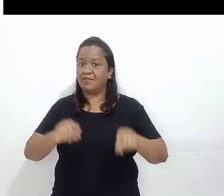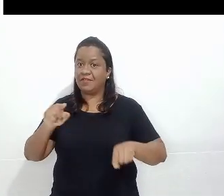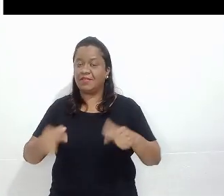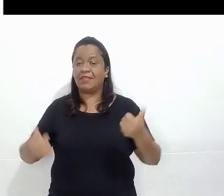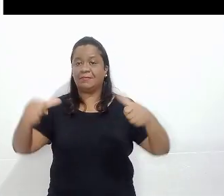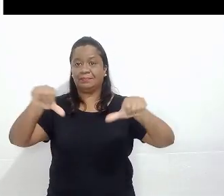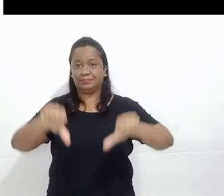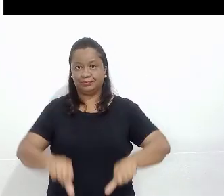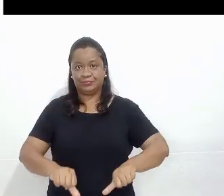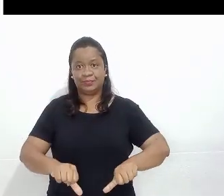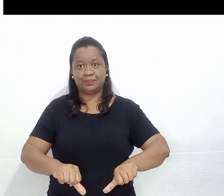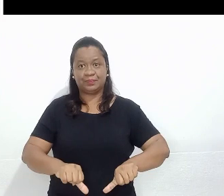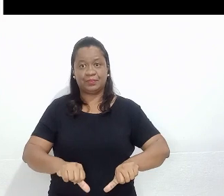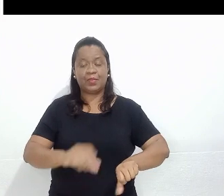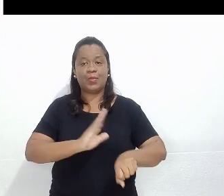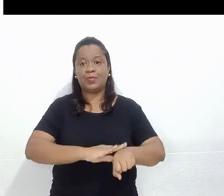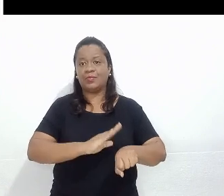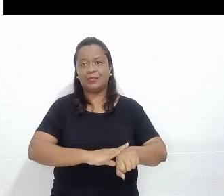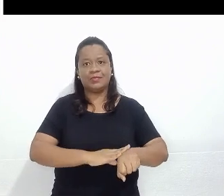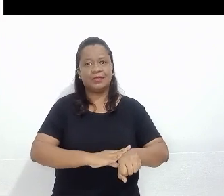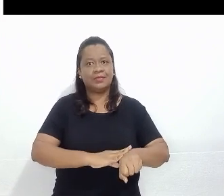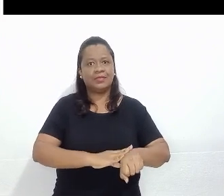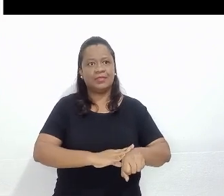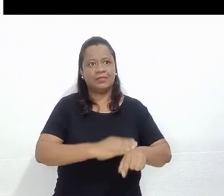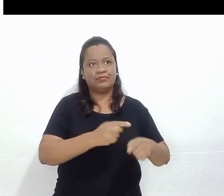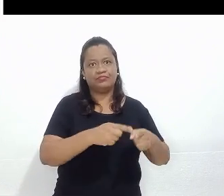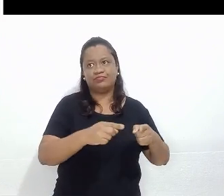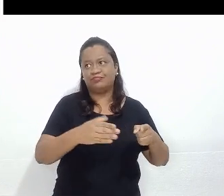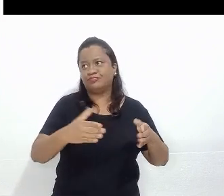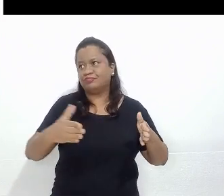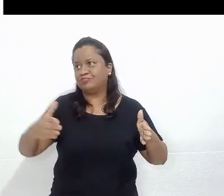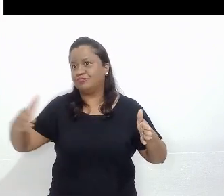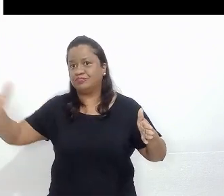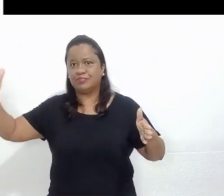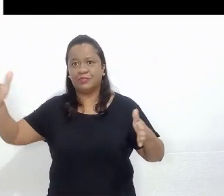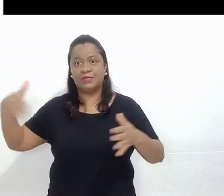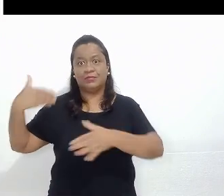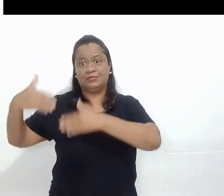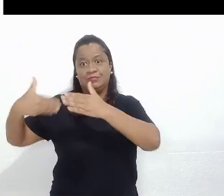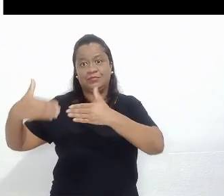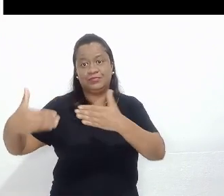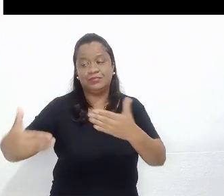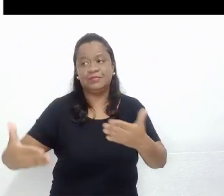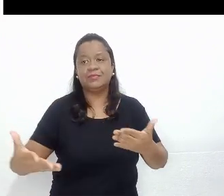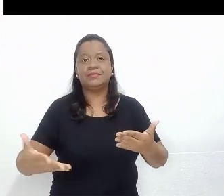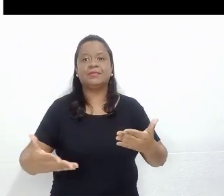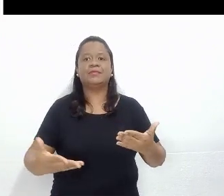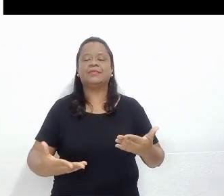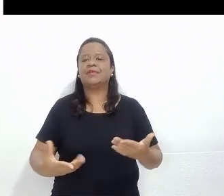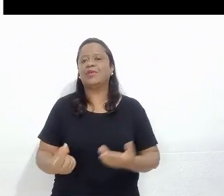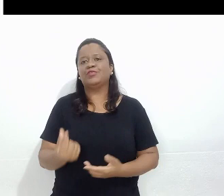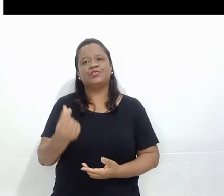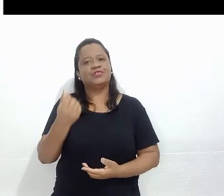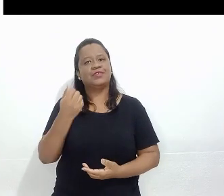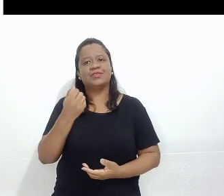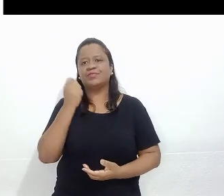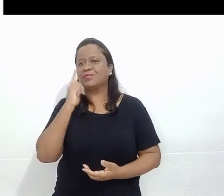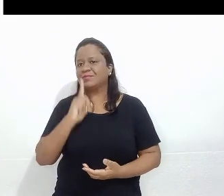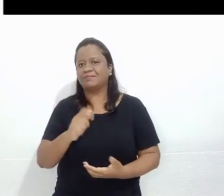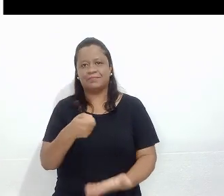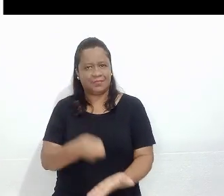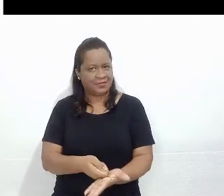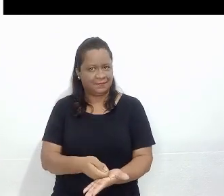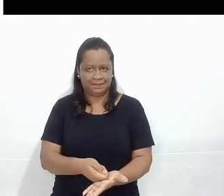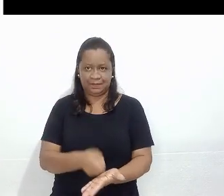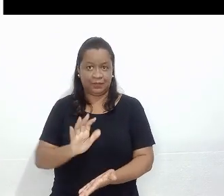vai né? Para lá de Bagdá, e o seu dinheiro não vai dar para você pagar isso tudo.